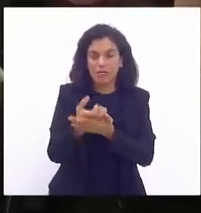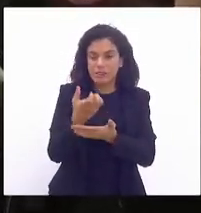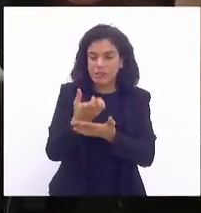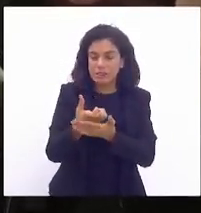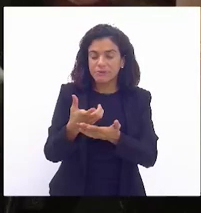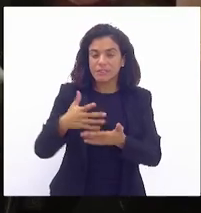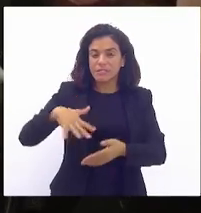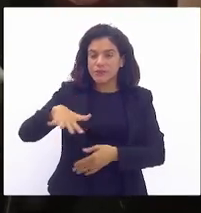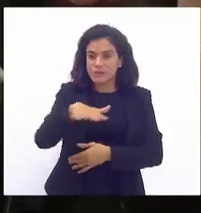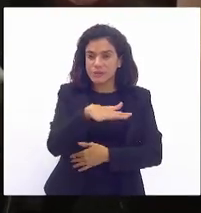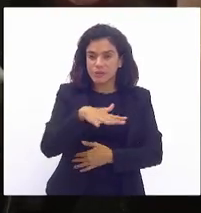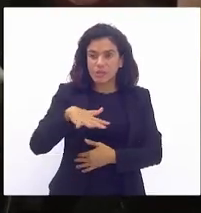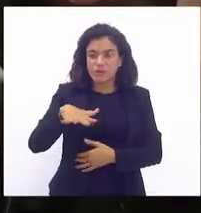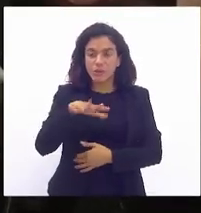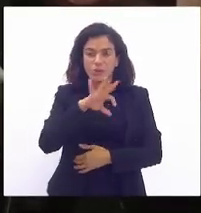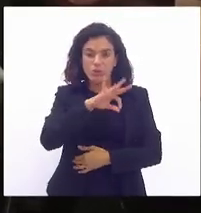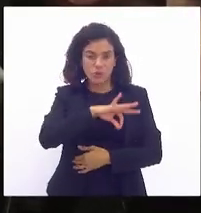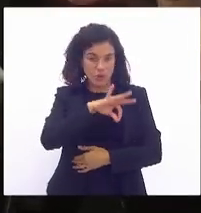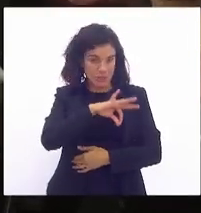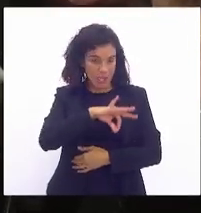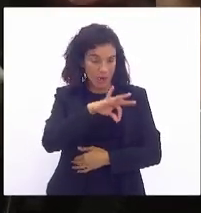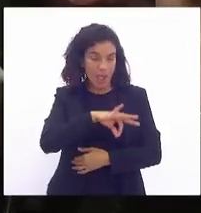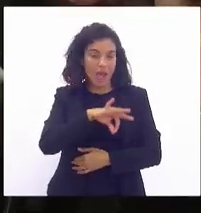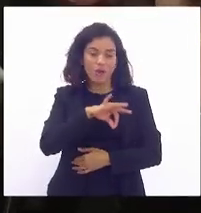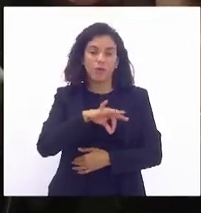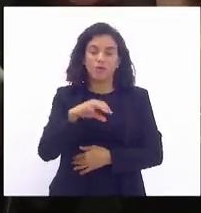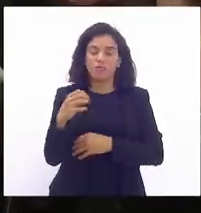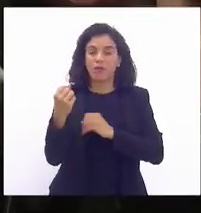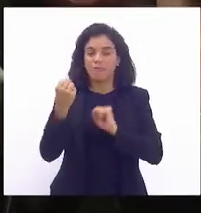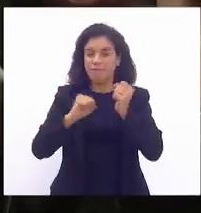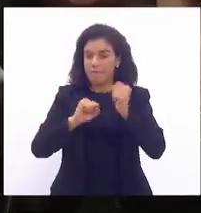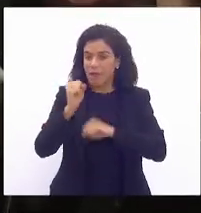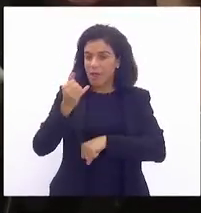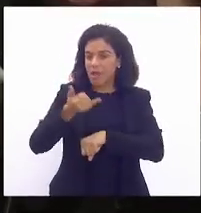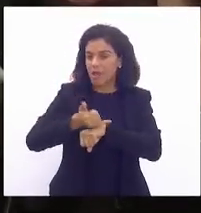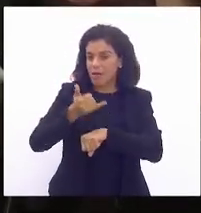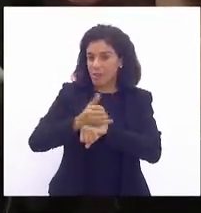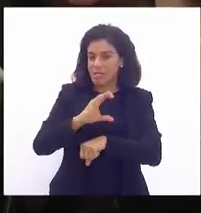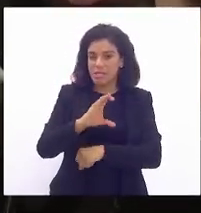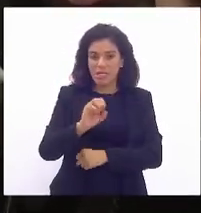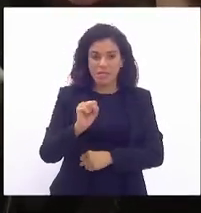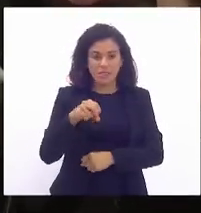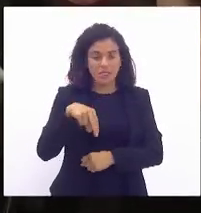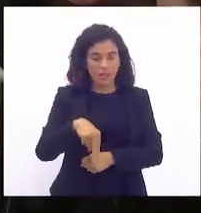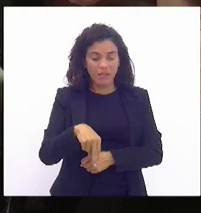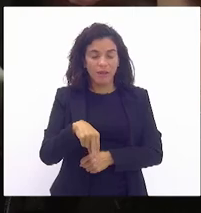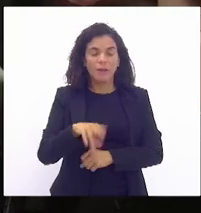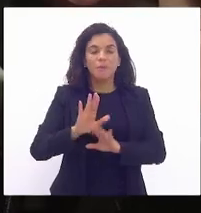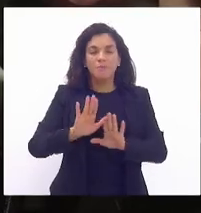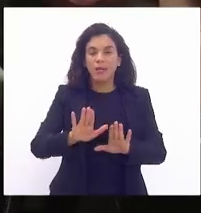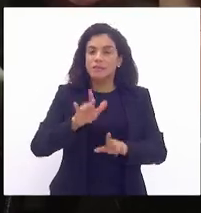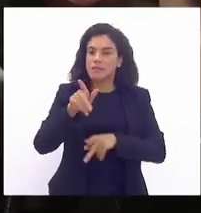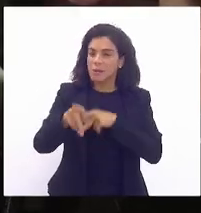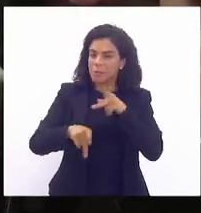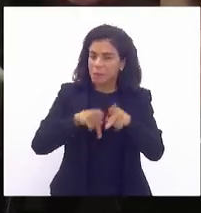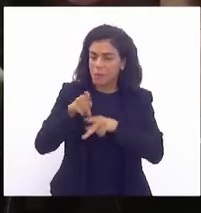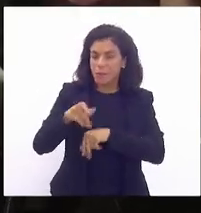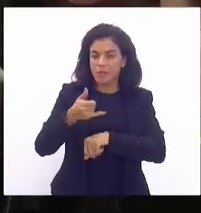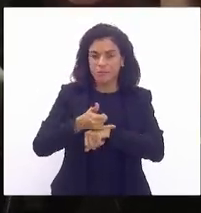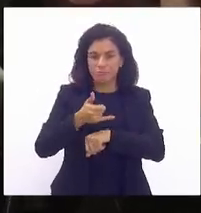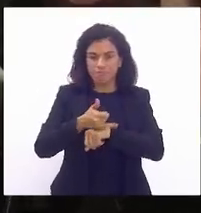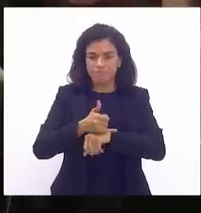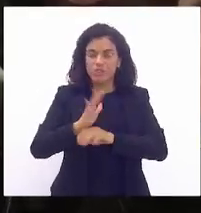precariedade dos salários da CSN, é uma realidade, a gente sabe disso, mas a população de Volta Redonda